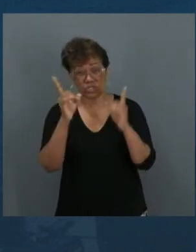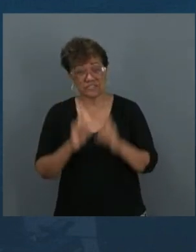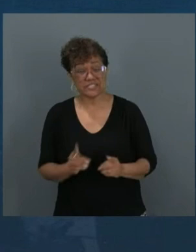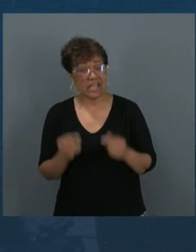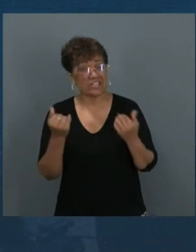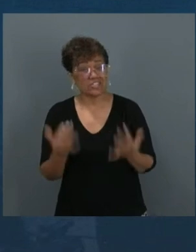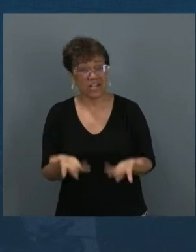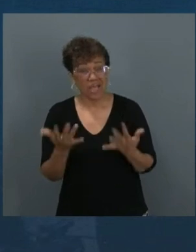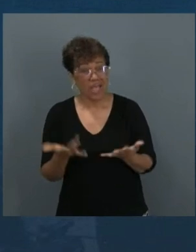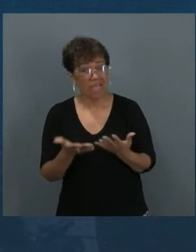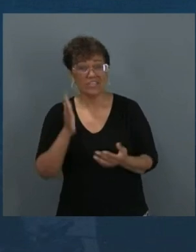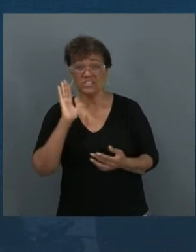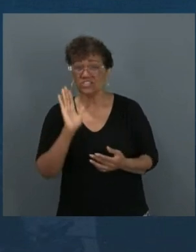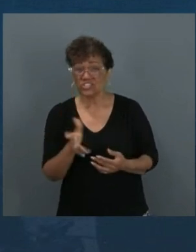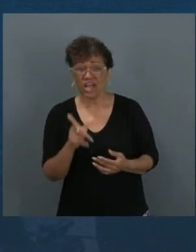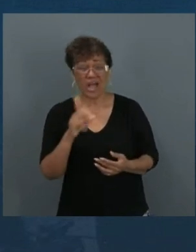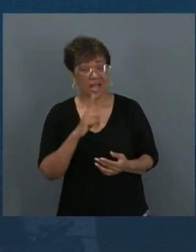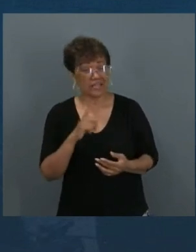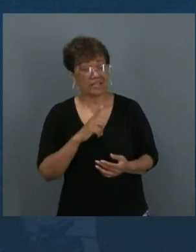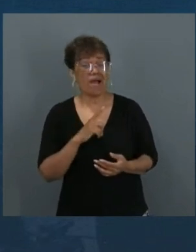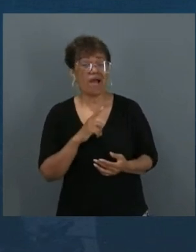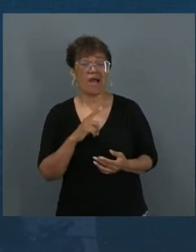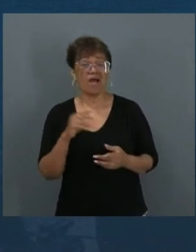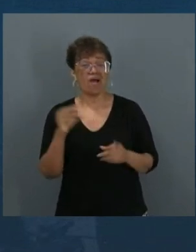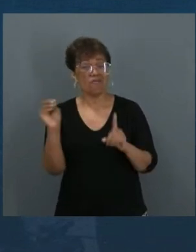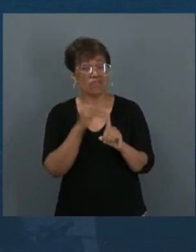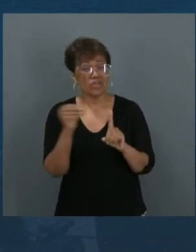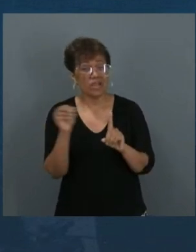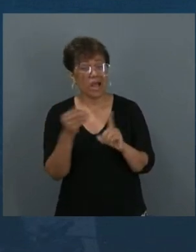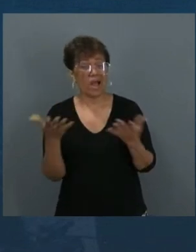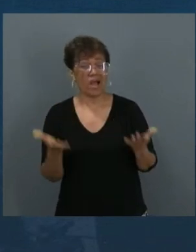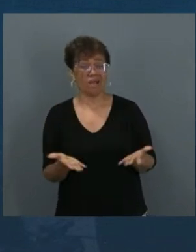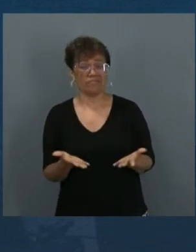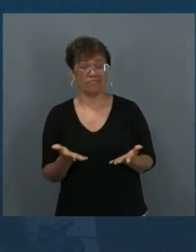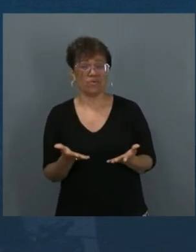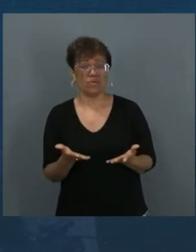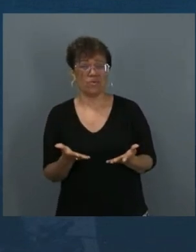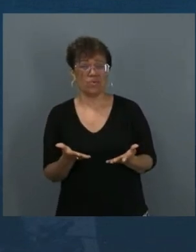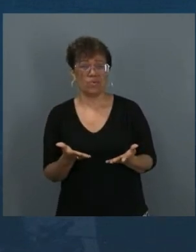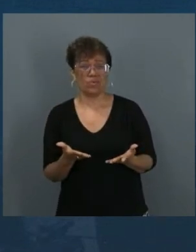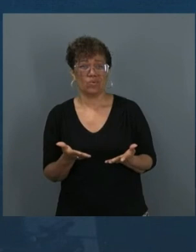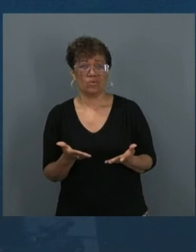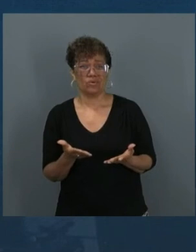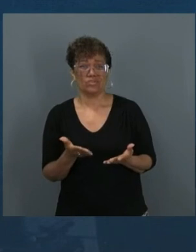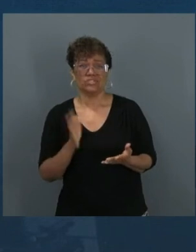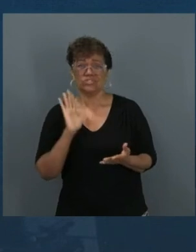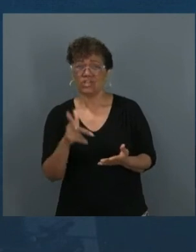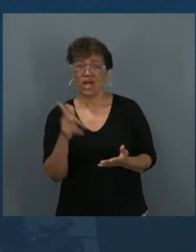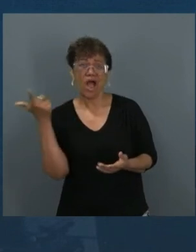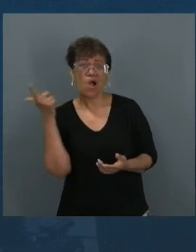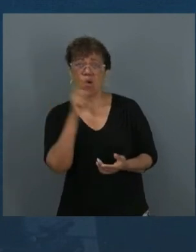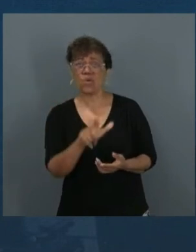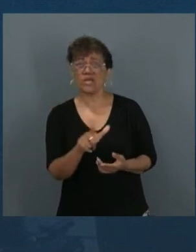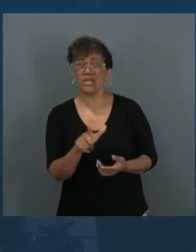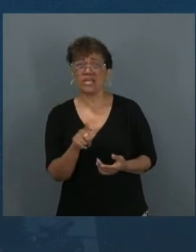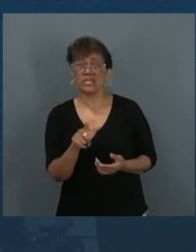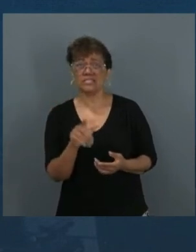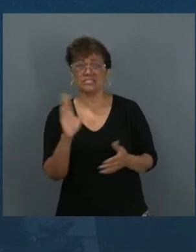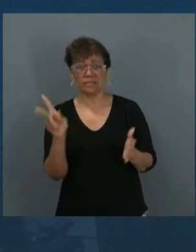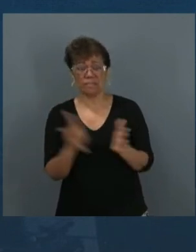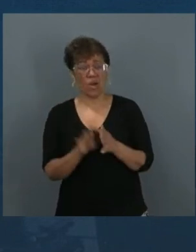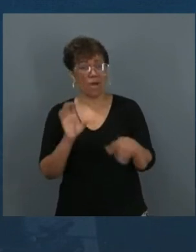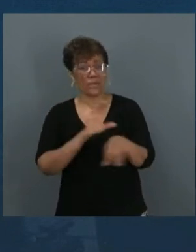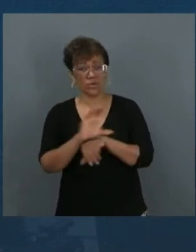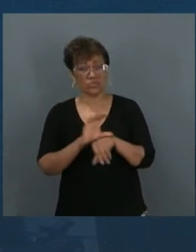leves, que já são extremamente vulneráveis. Essa foi uma das maiores conquistas da nossa